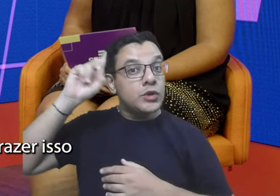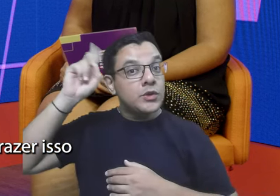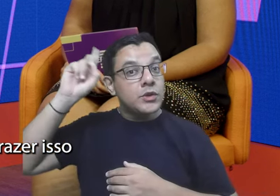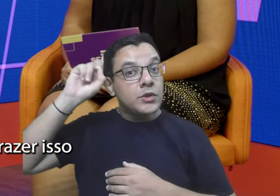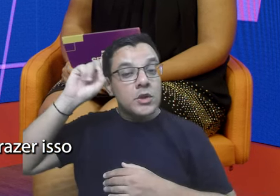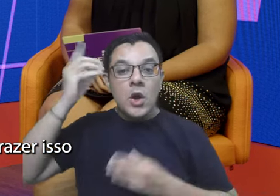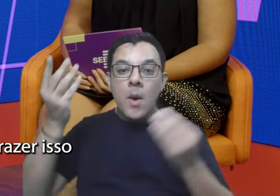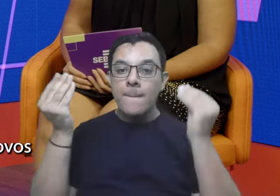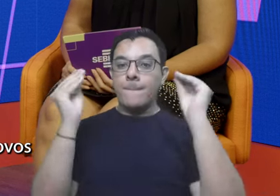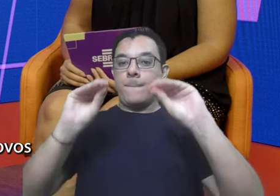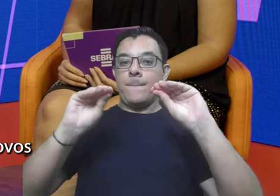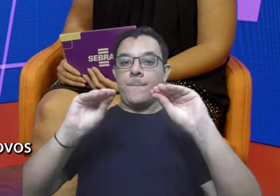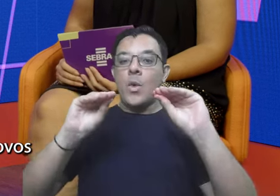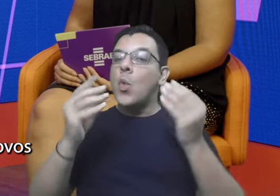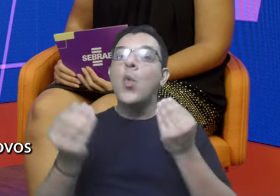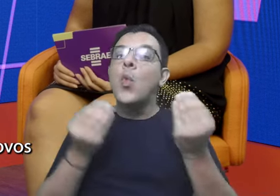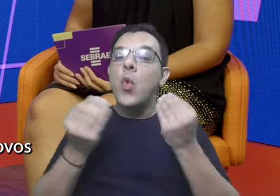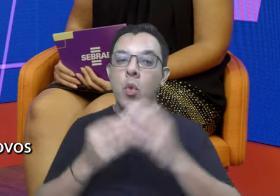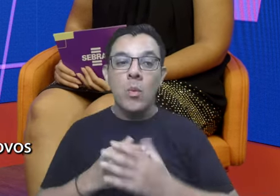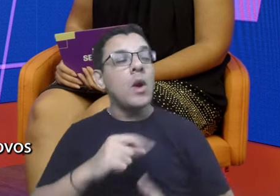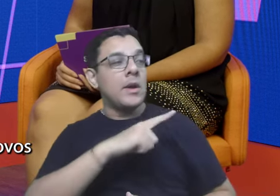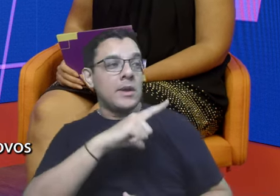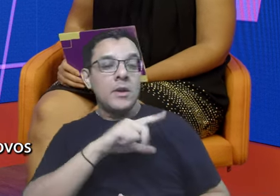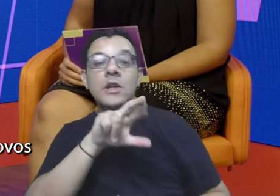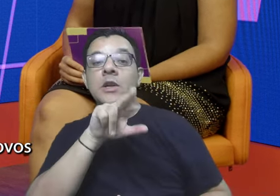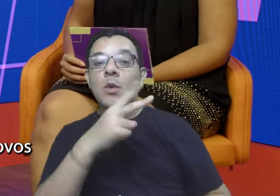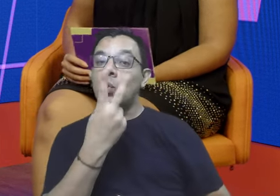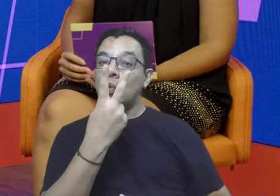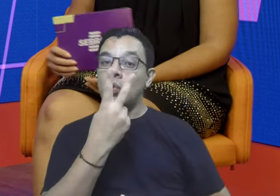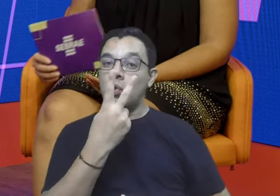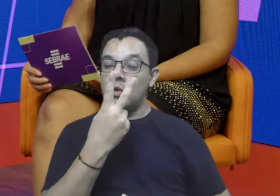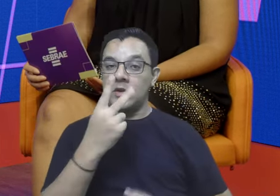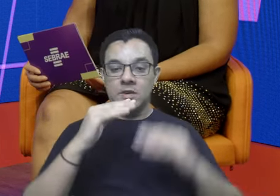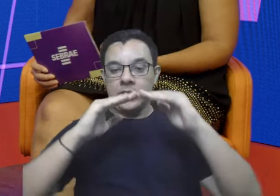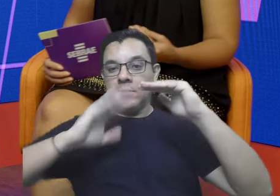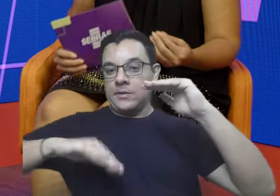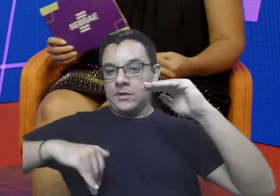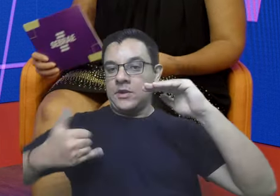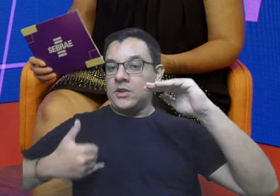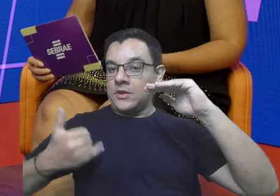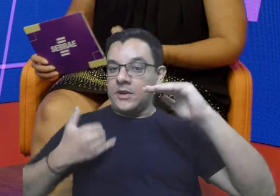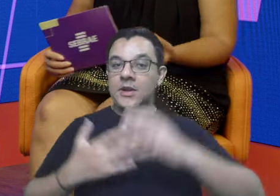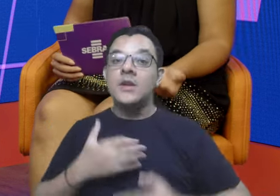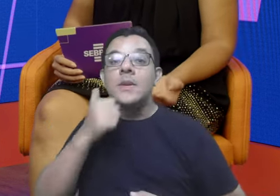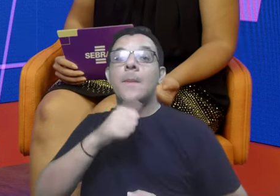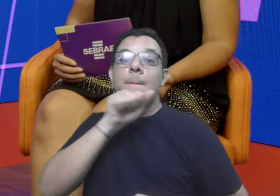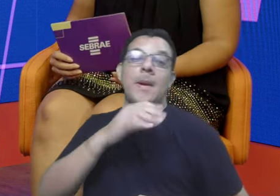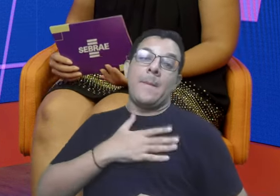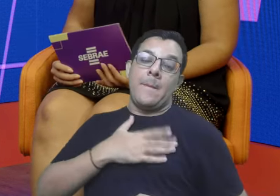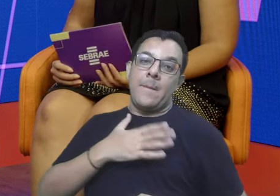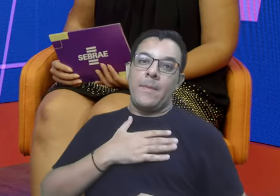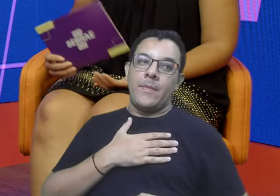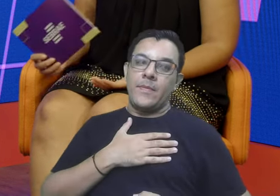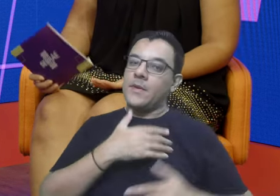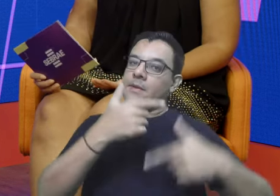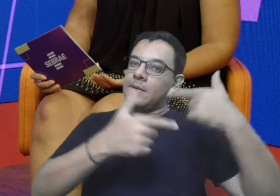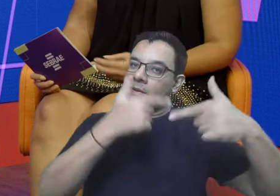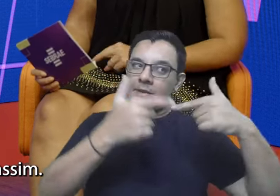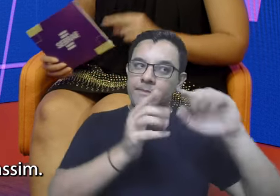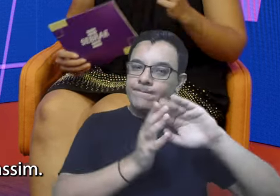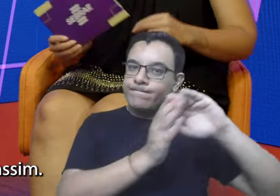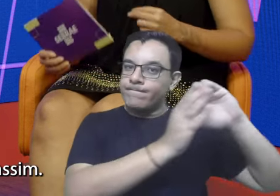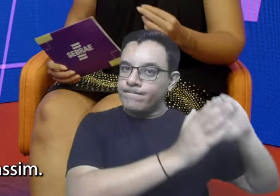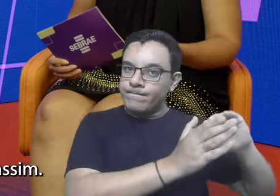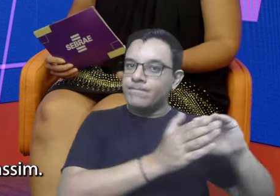dia a dia tem eu tenho dois irmãos mais novos né e minha mãe ela saiu do do emprego formal para poder cuidar